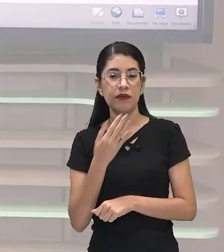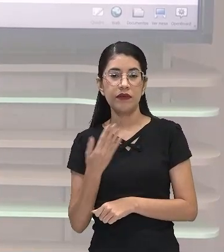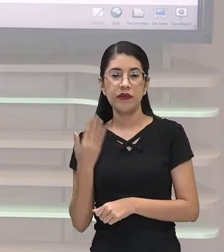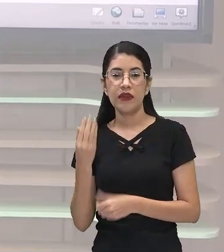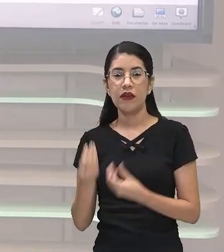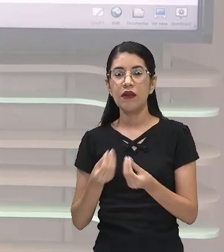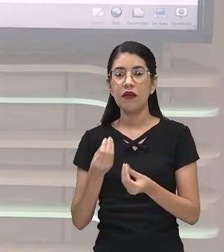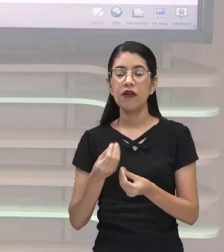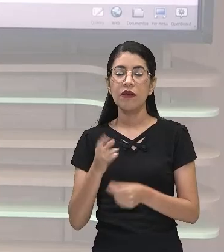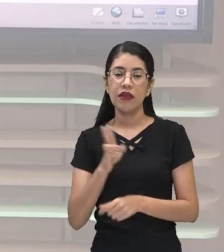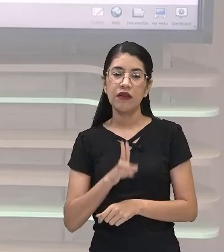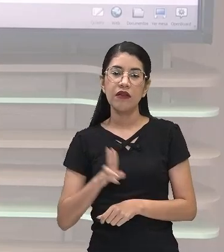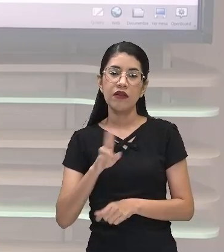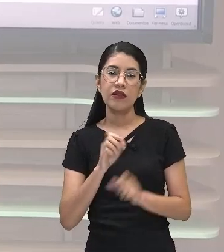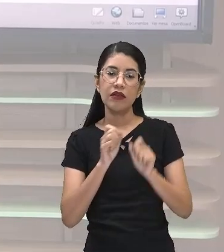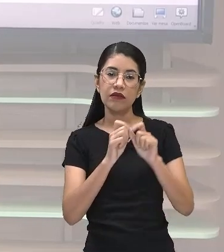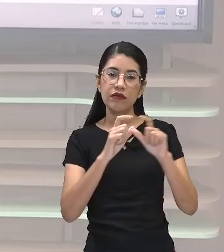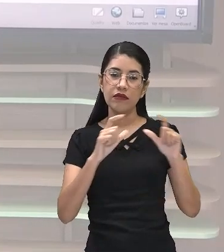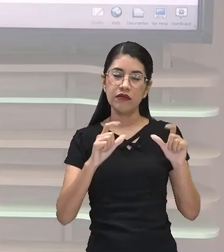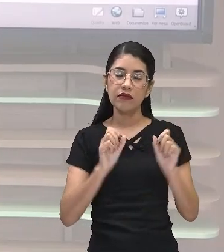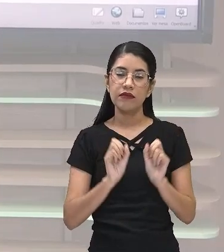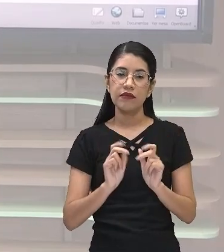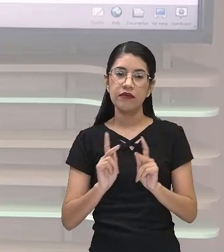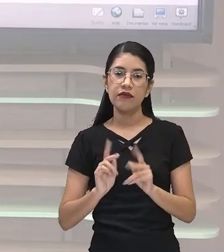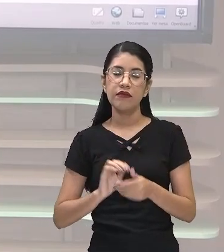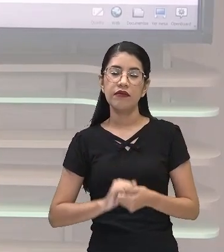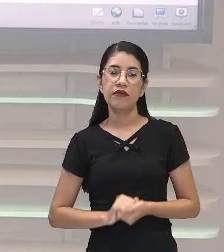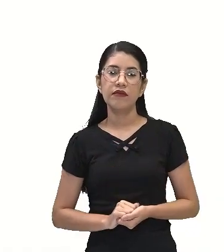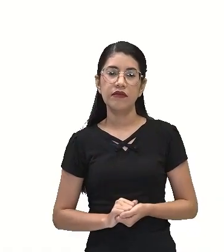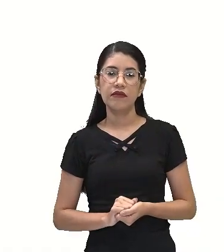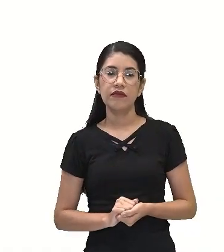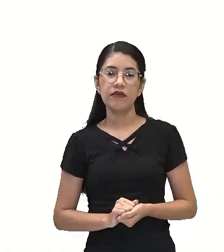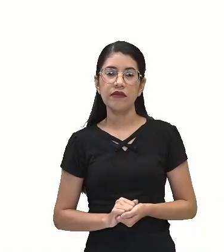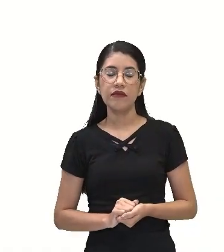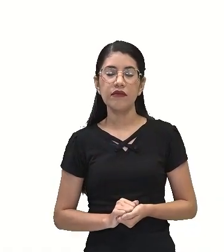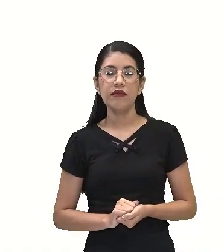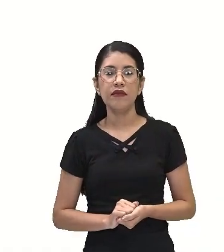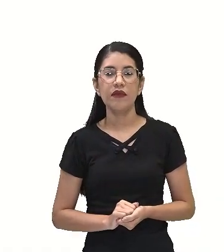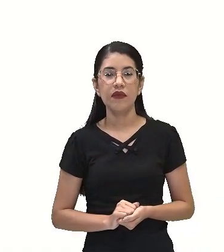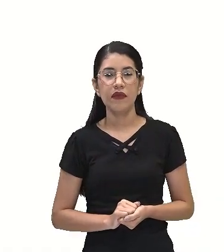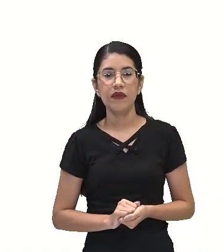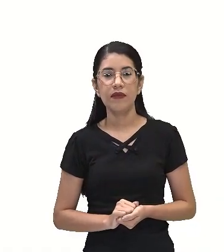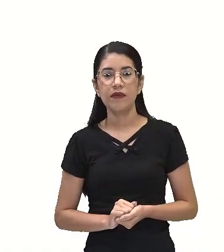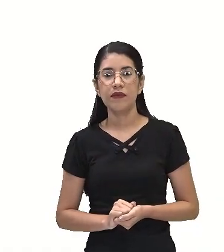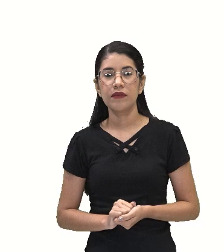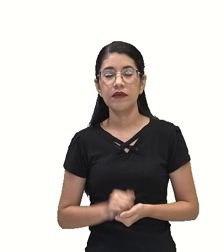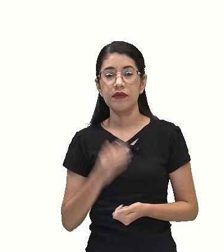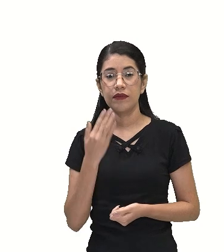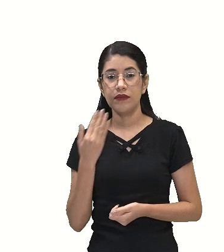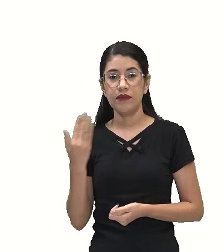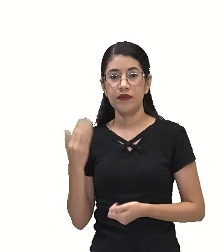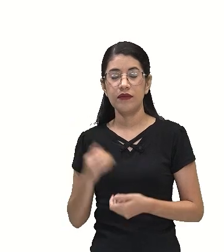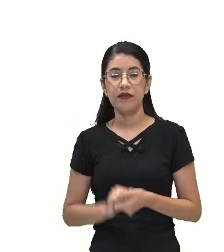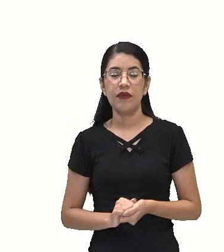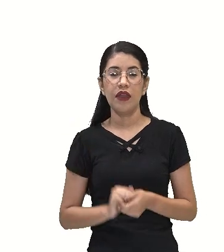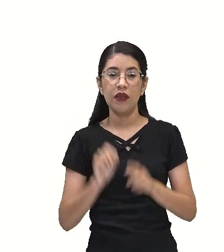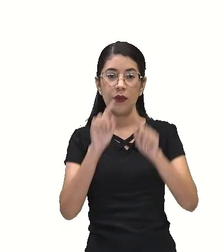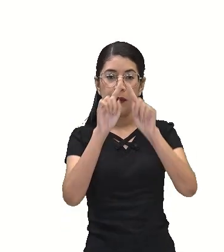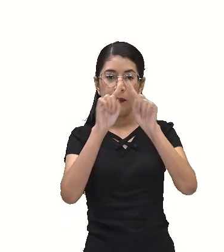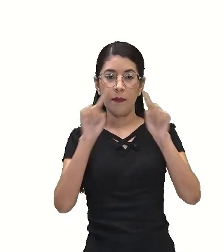é que funciona aí a nossa aplicação aí da nossa fórmula de área. Vamos lá. Temos aqui um